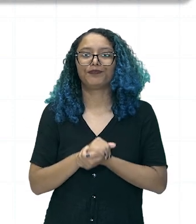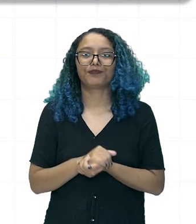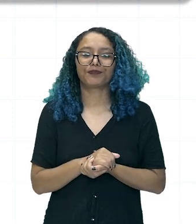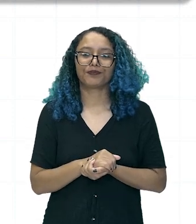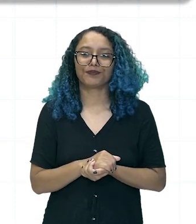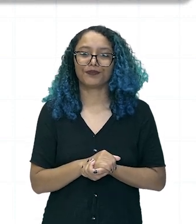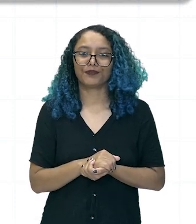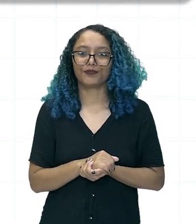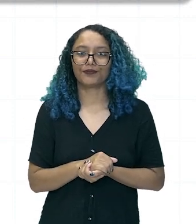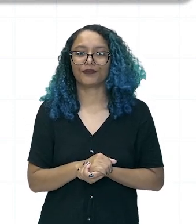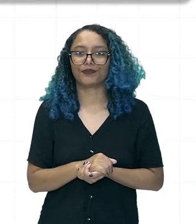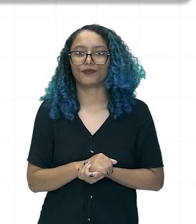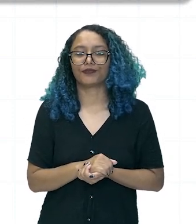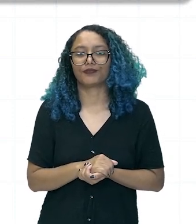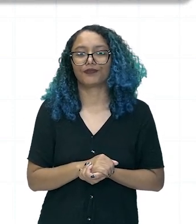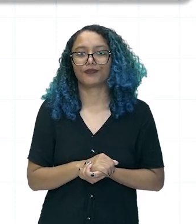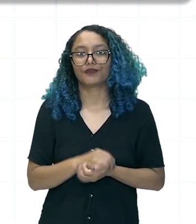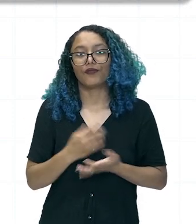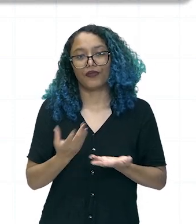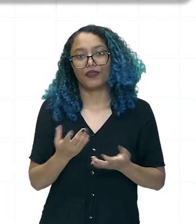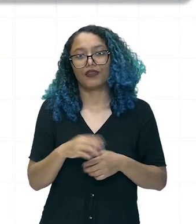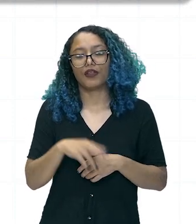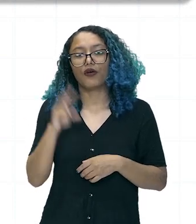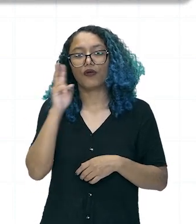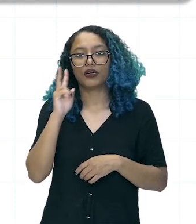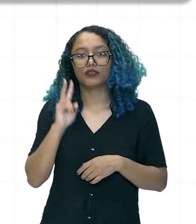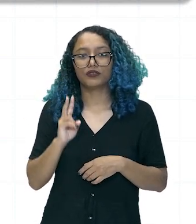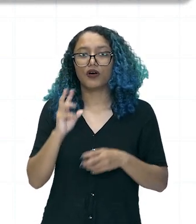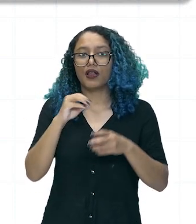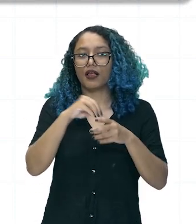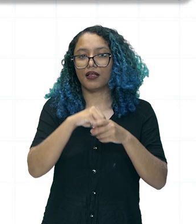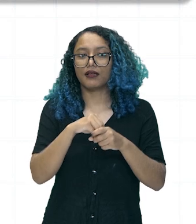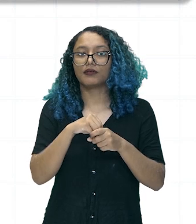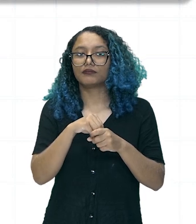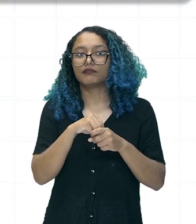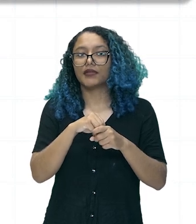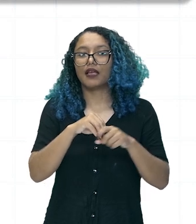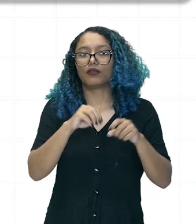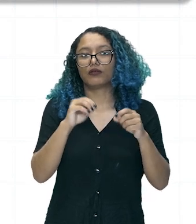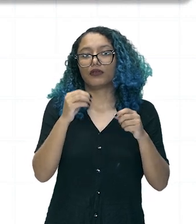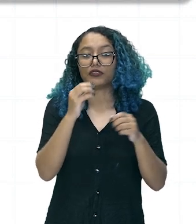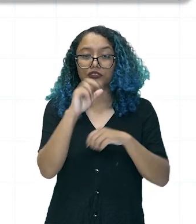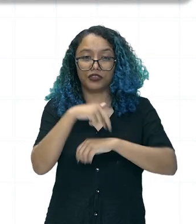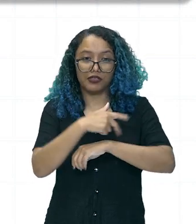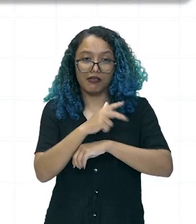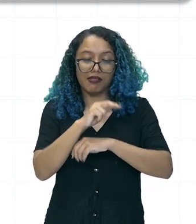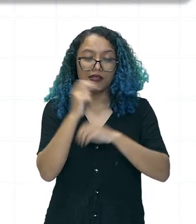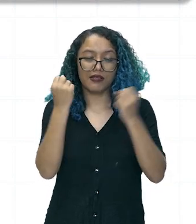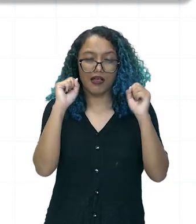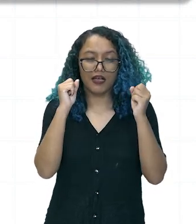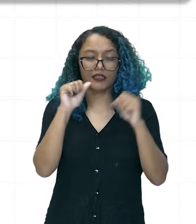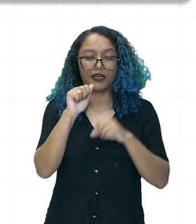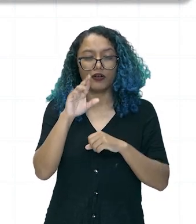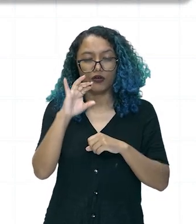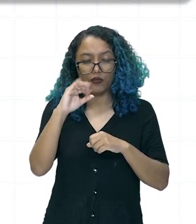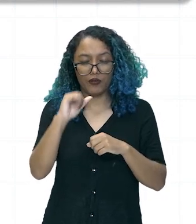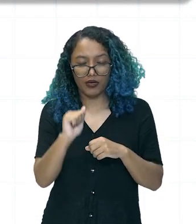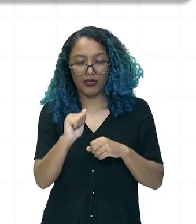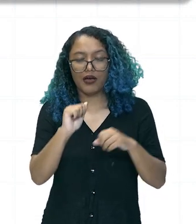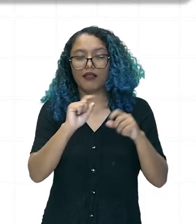são trabalhados com a prática da aeróbica. E isso a gente está falando aí de todas as atividades aeróbicas